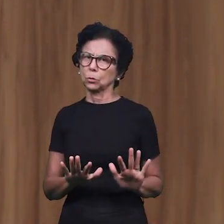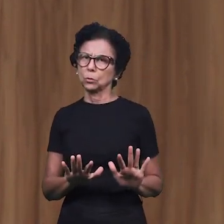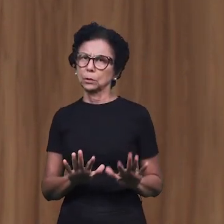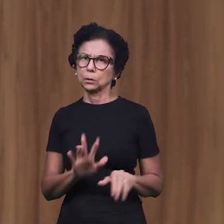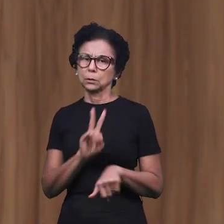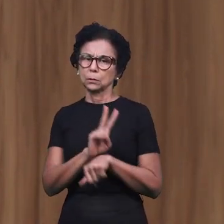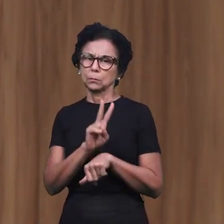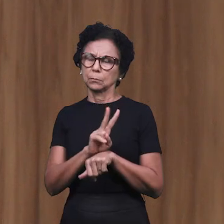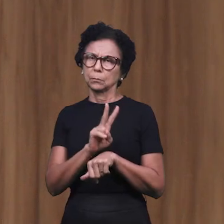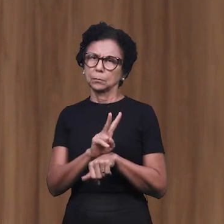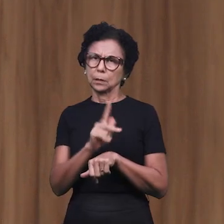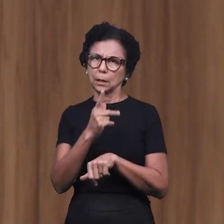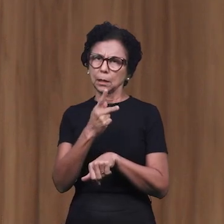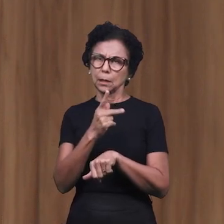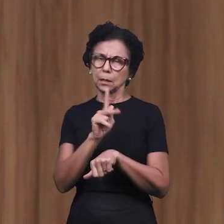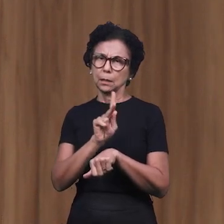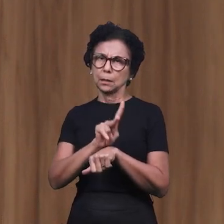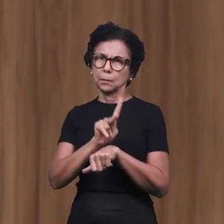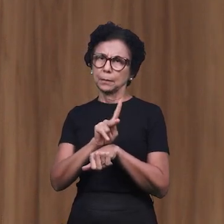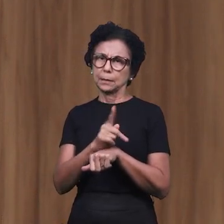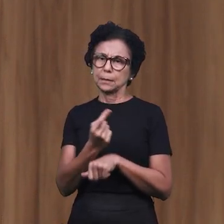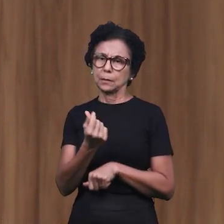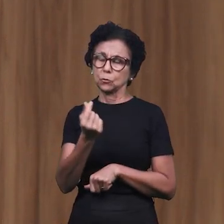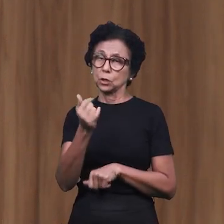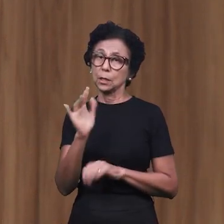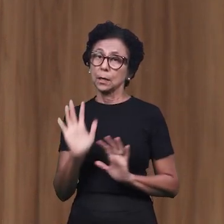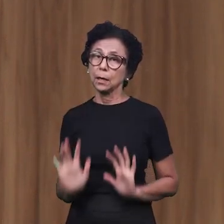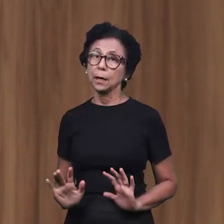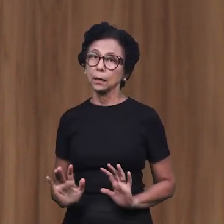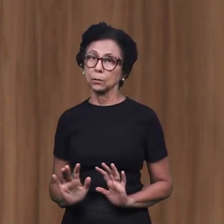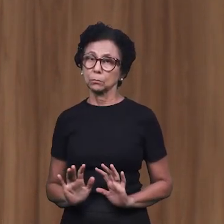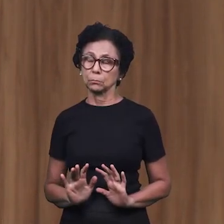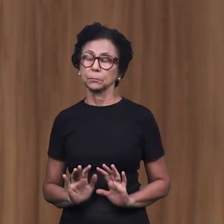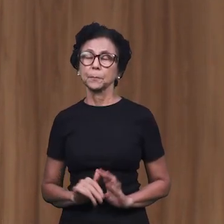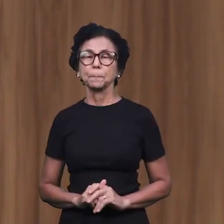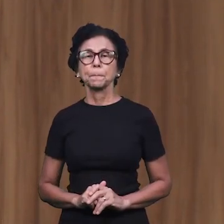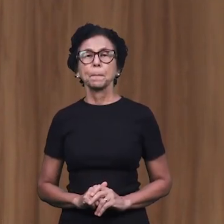emprestar. Não era nem emprestar, ao estranho